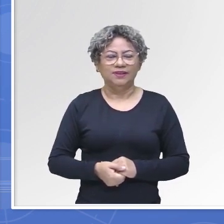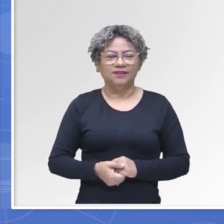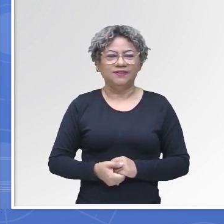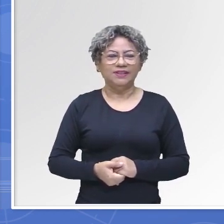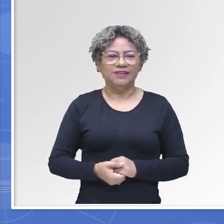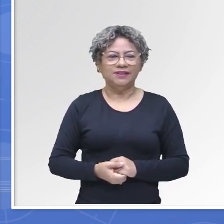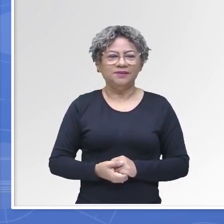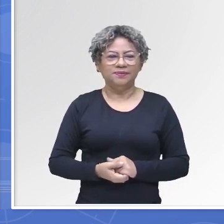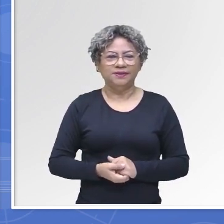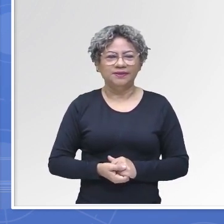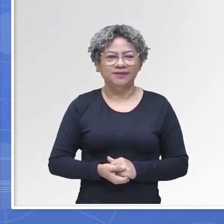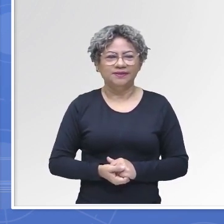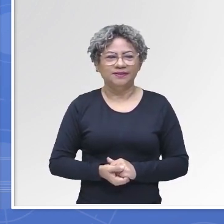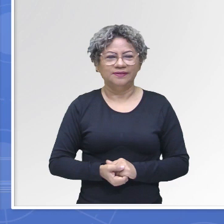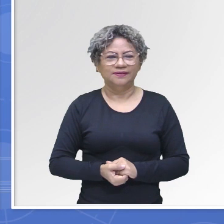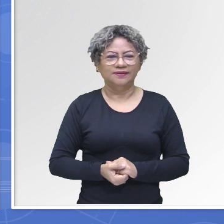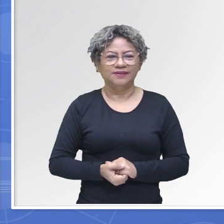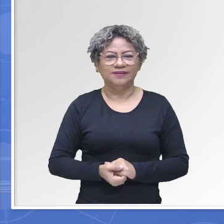Letra C.